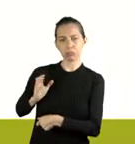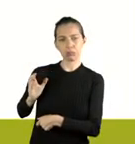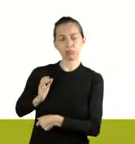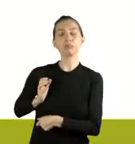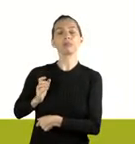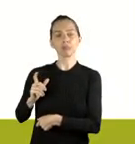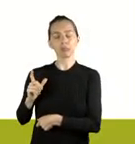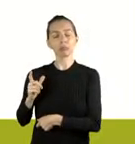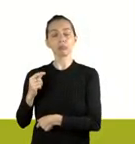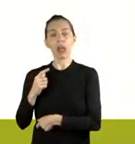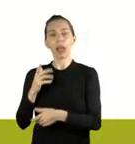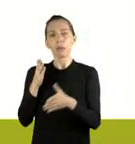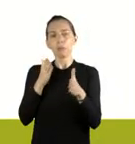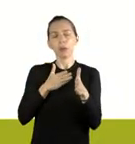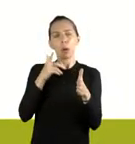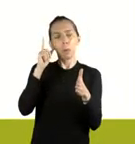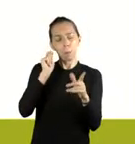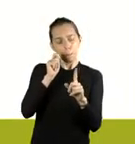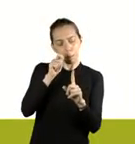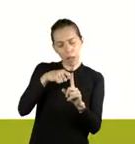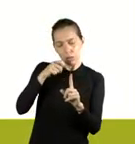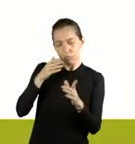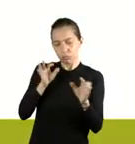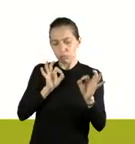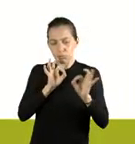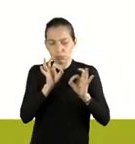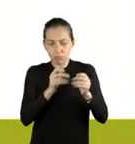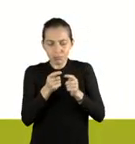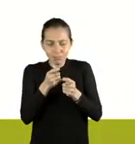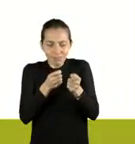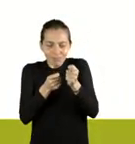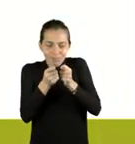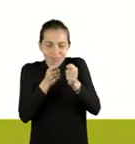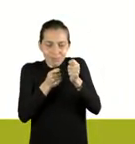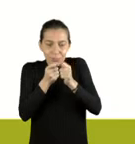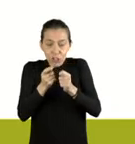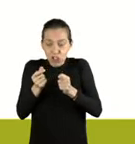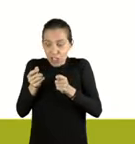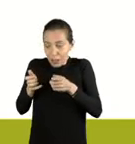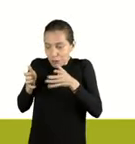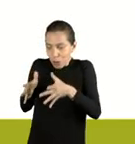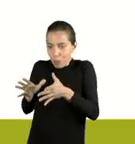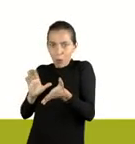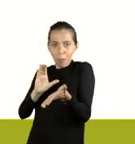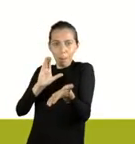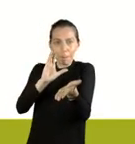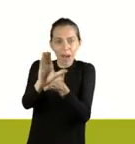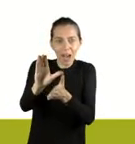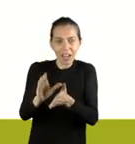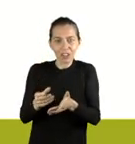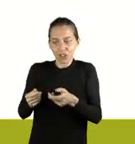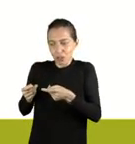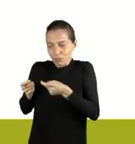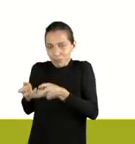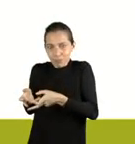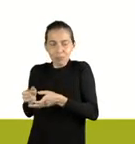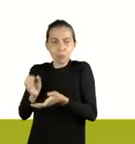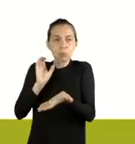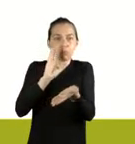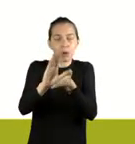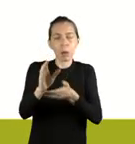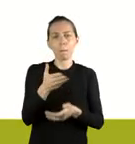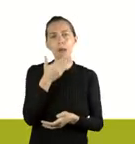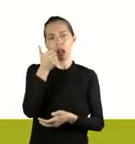vai ser muito, muito mais relevante do que você ter um aporte e esquecer aquele dinheiro